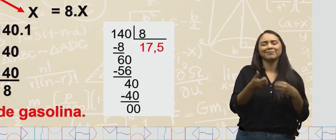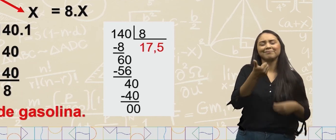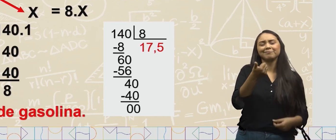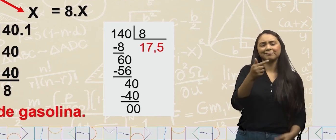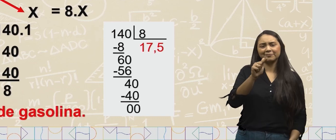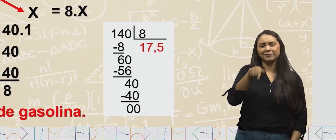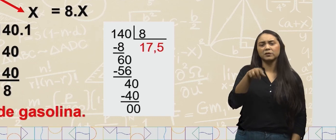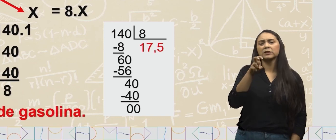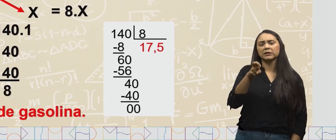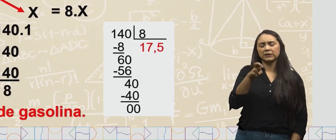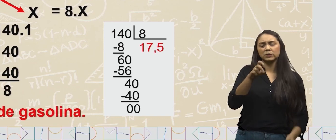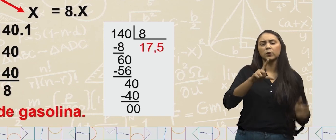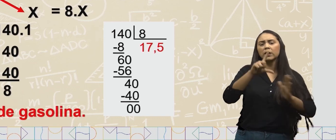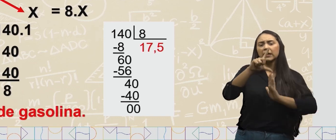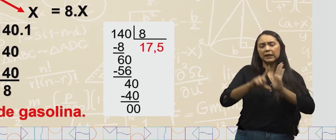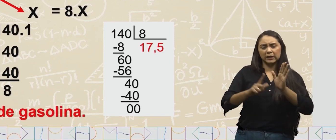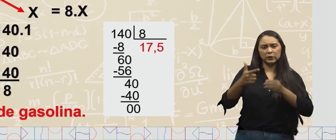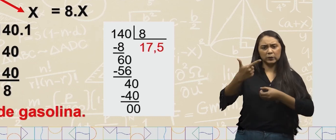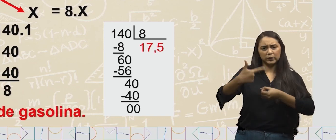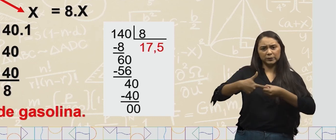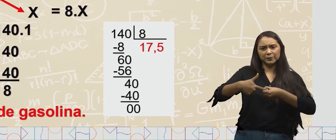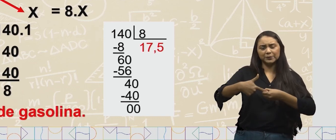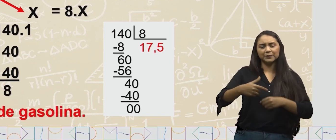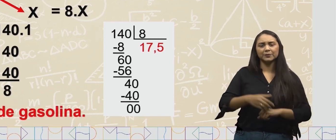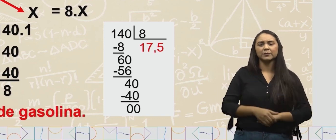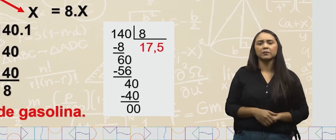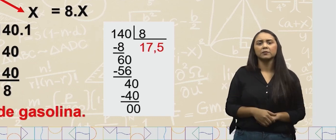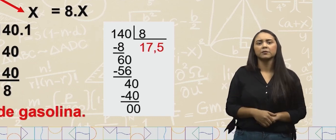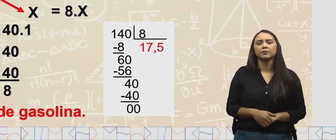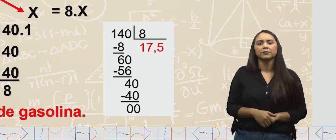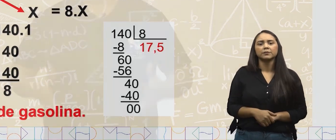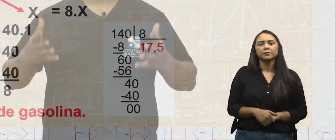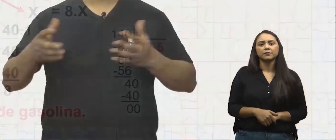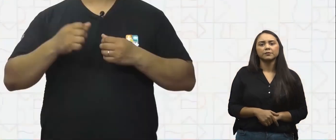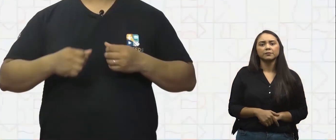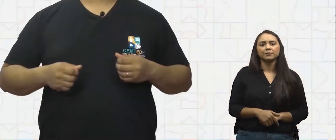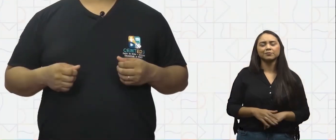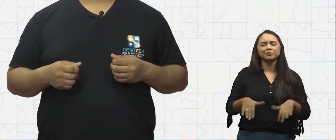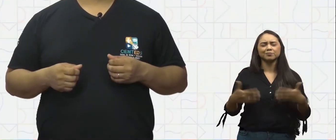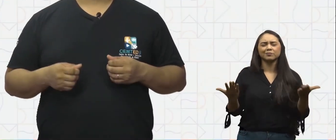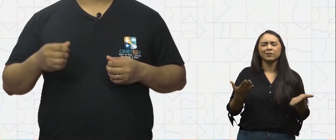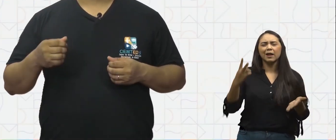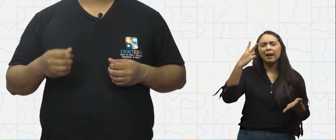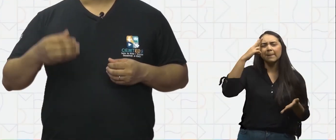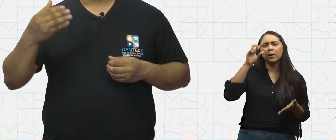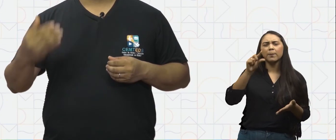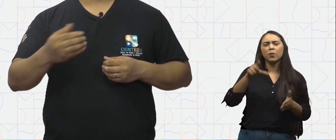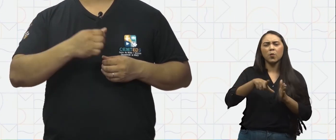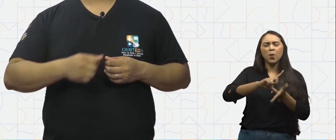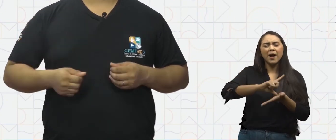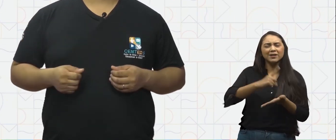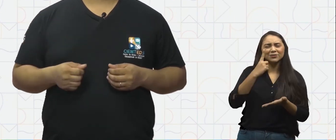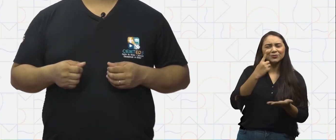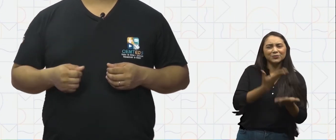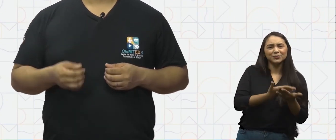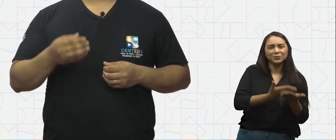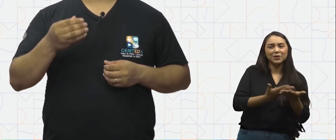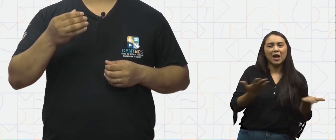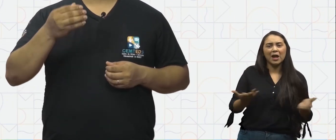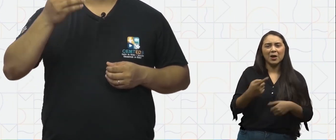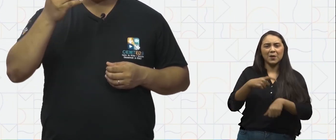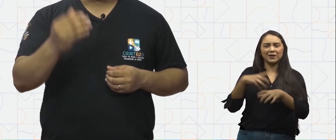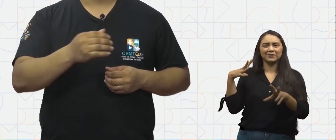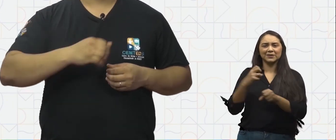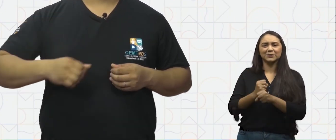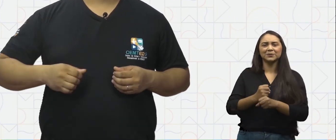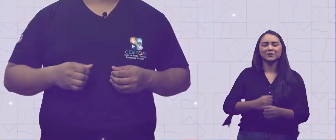exatamente 17,5 litros de gasolina. Agora vamos lembrar um pouco do que vimos na aula de hoje.